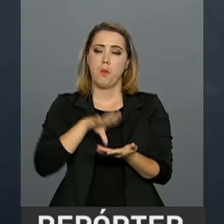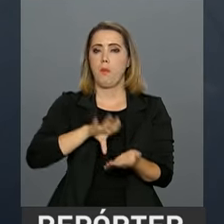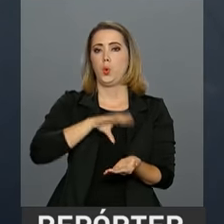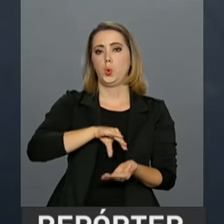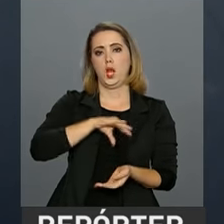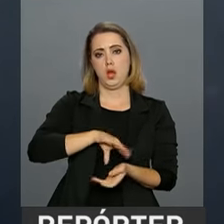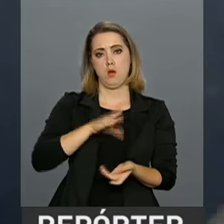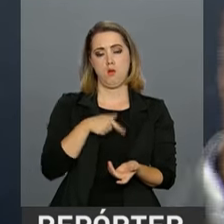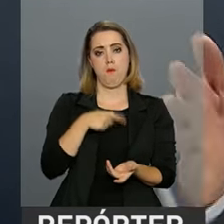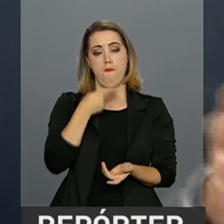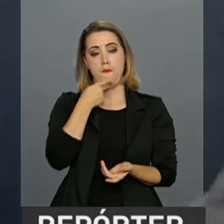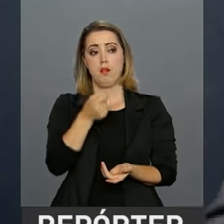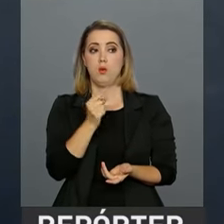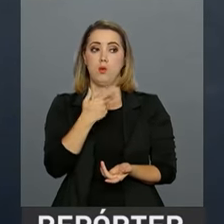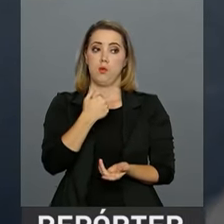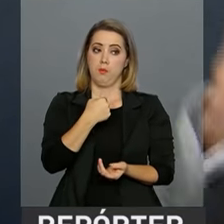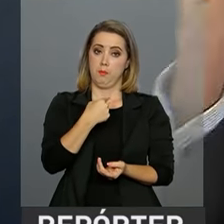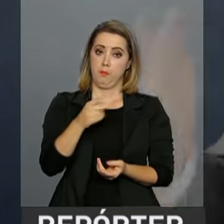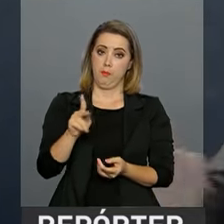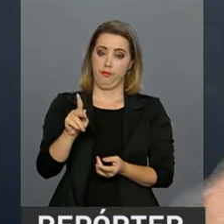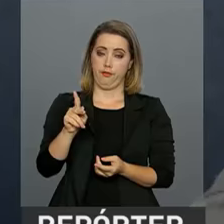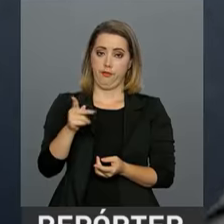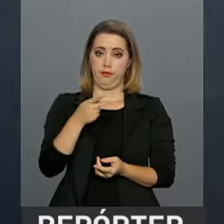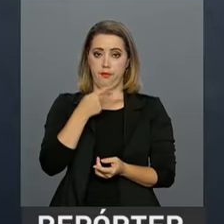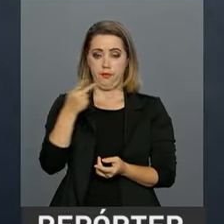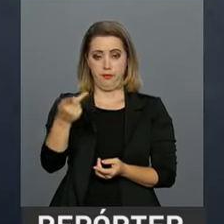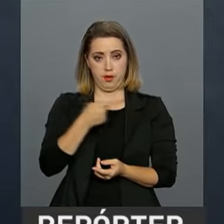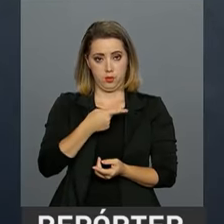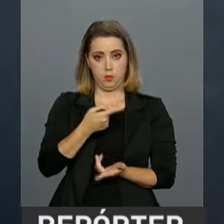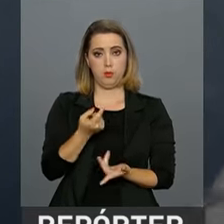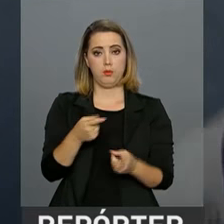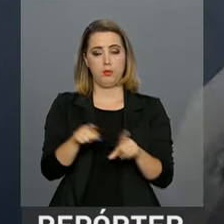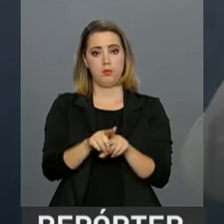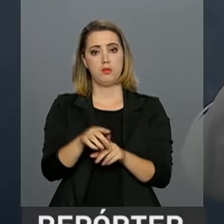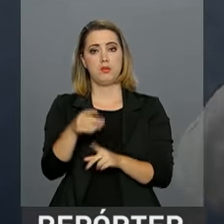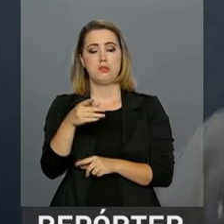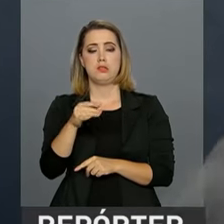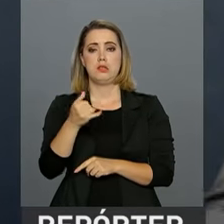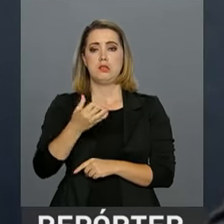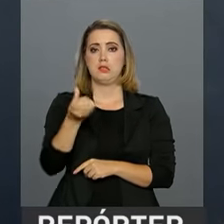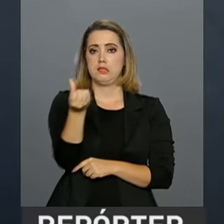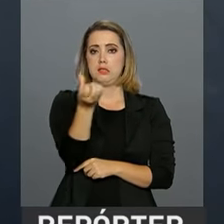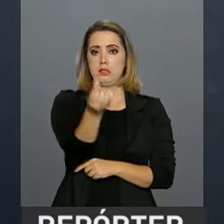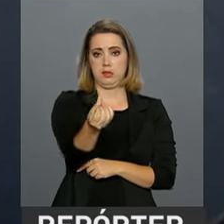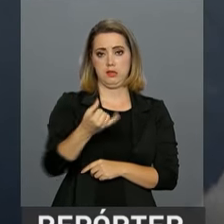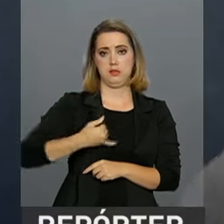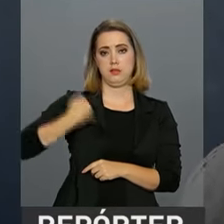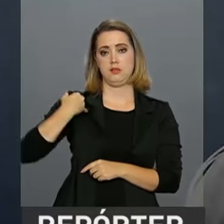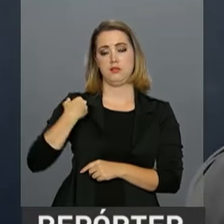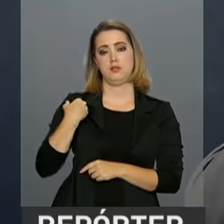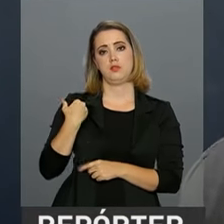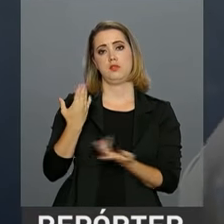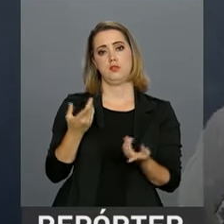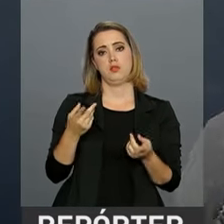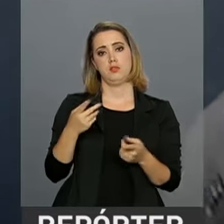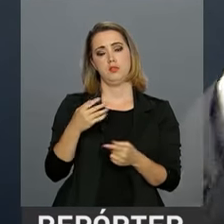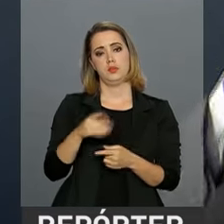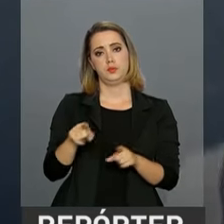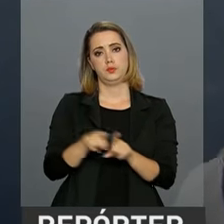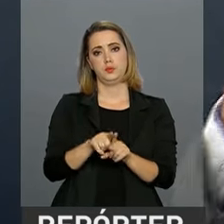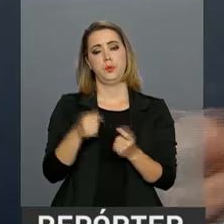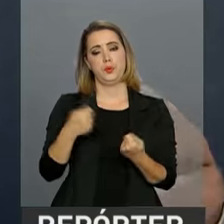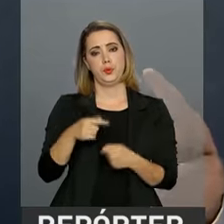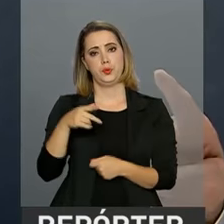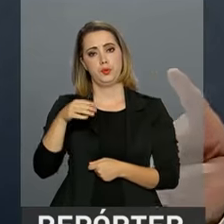senhor presidente me dizia que lá a idade mínima é 66 anos, tiveram que cortar o 13º salário, lá havia 13º salário de